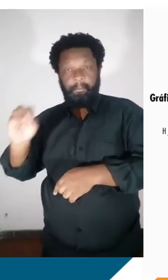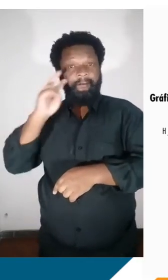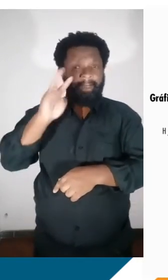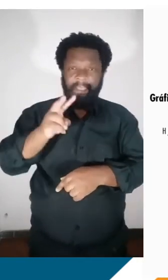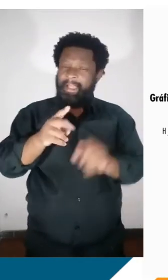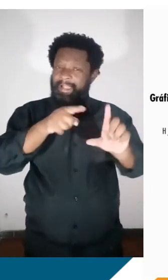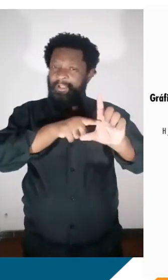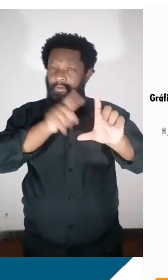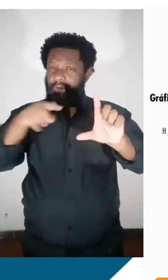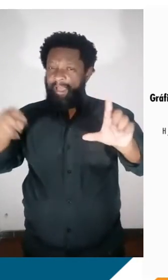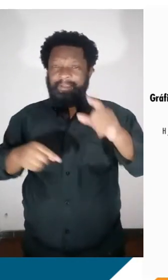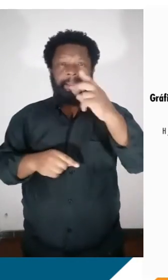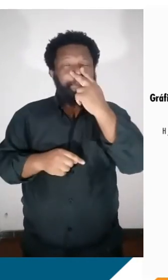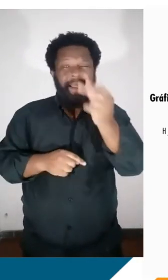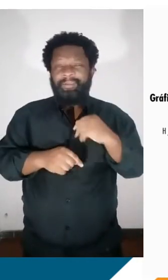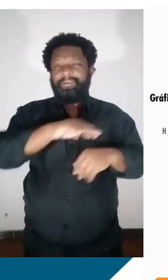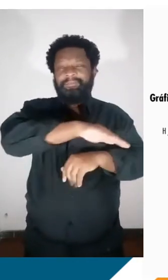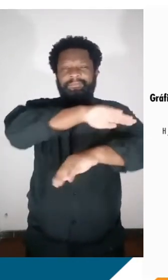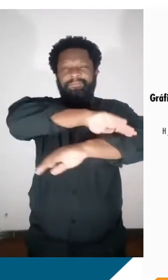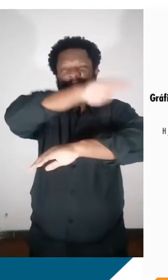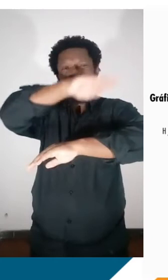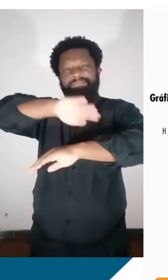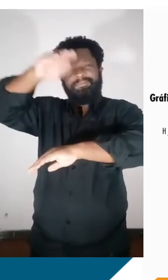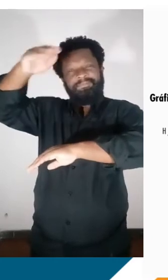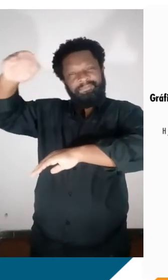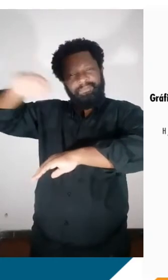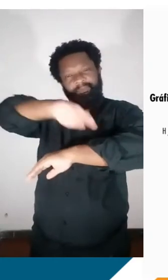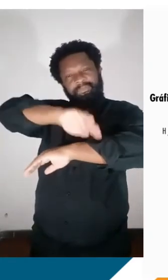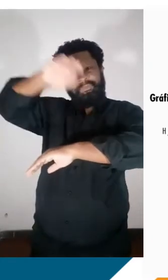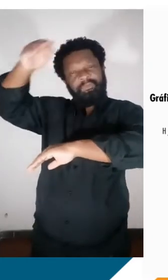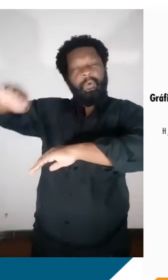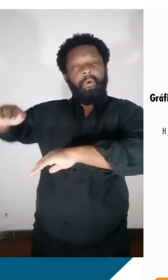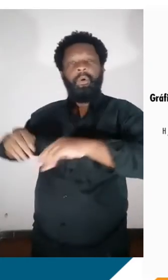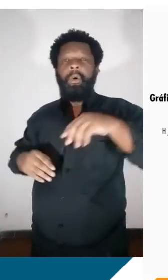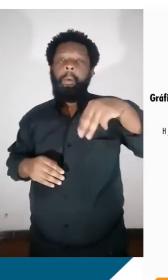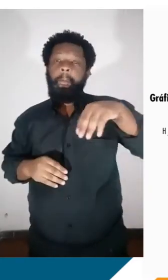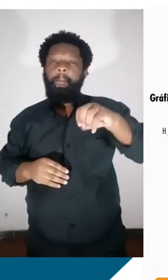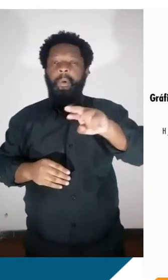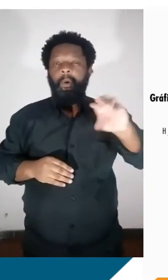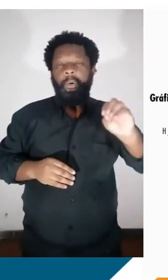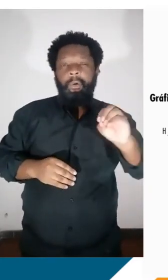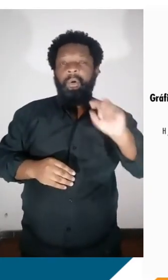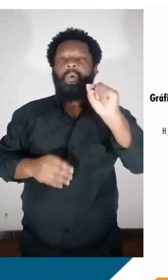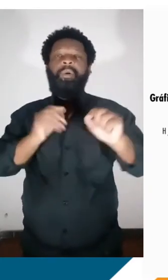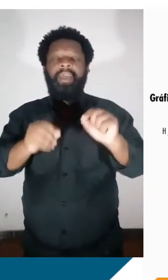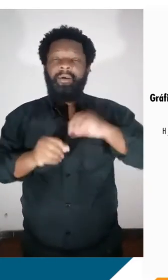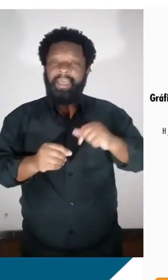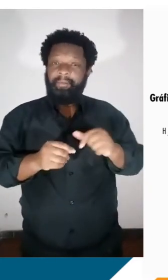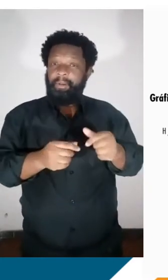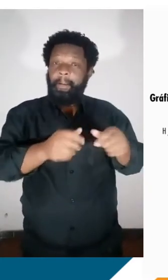aqui, você tem tipo um morrinho, tá? E esse morrinho aqui é o que a gente vai chamar de estado